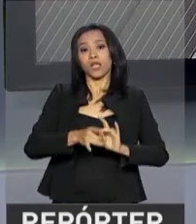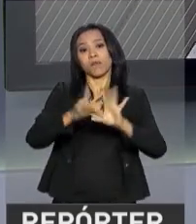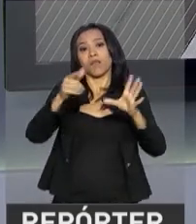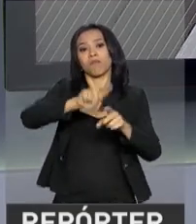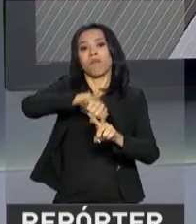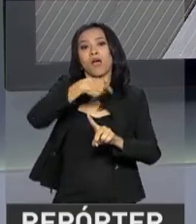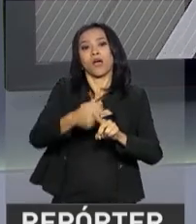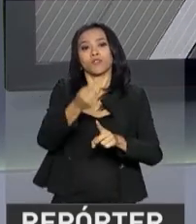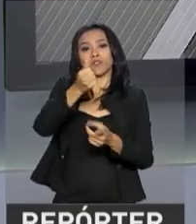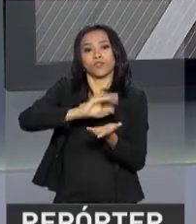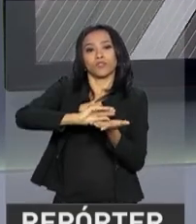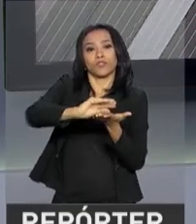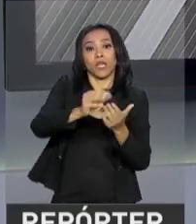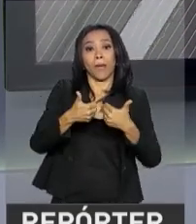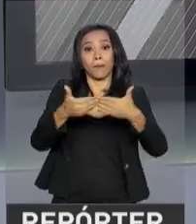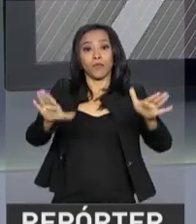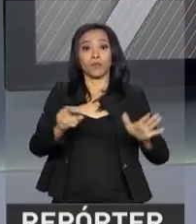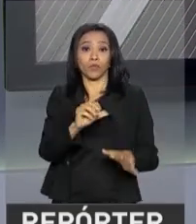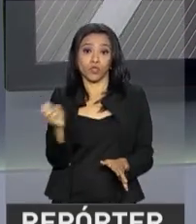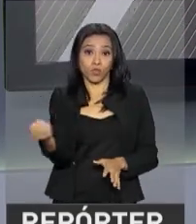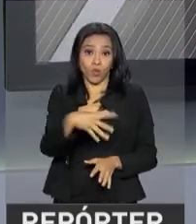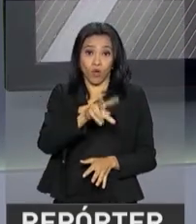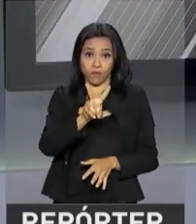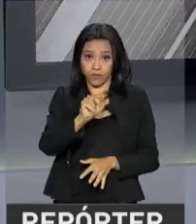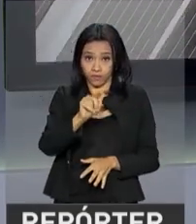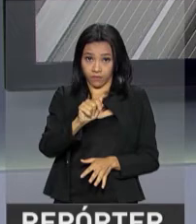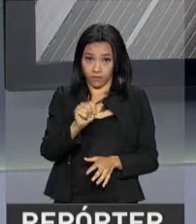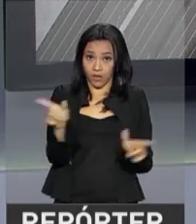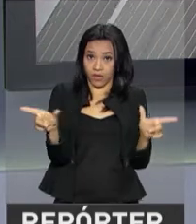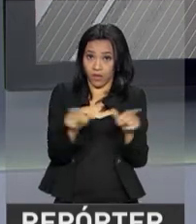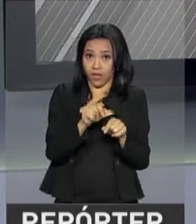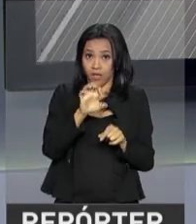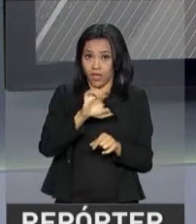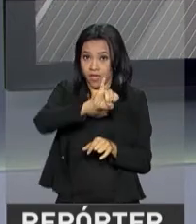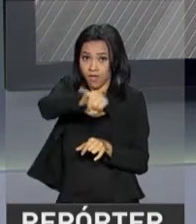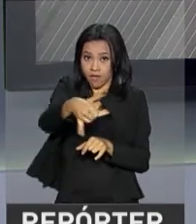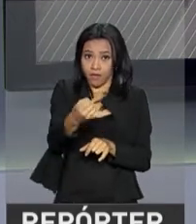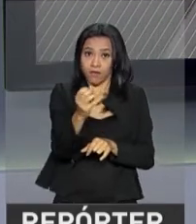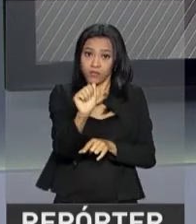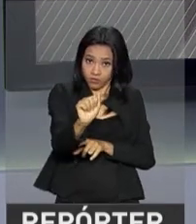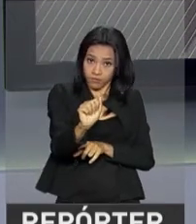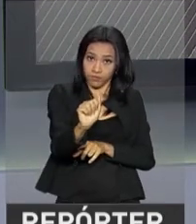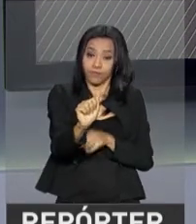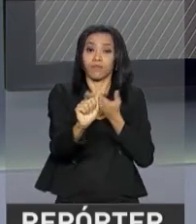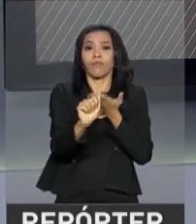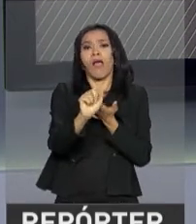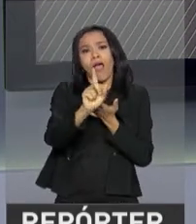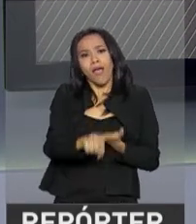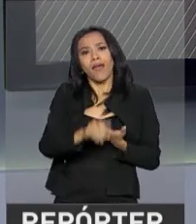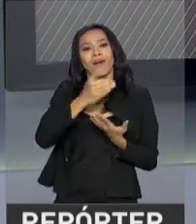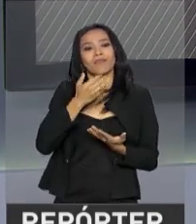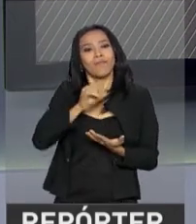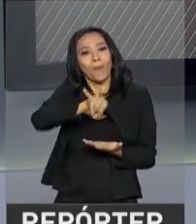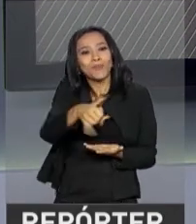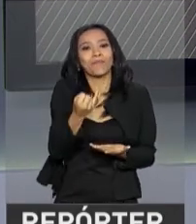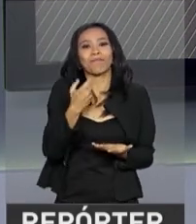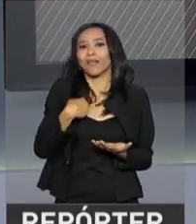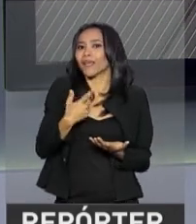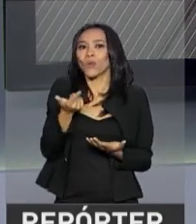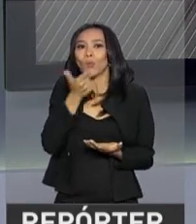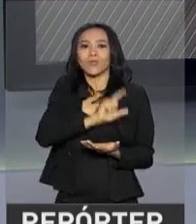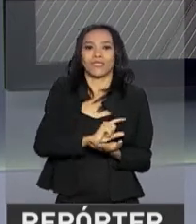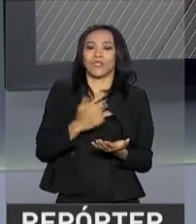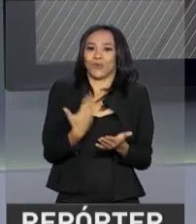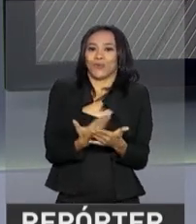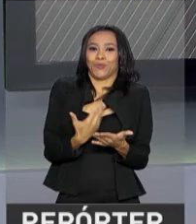recursos para a abertura de novas vagas no eja o programa de educação de jovens e adultos essa é uma chance para quem não pôde completar